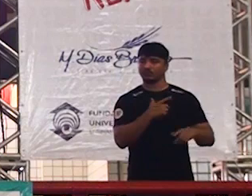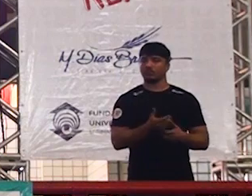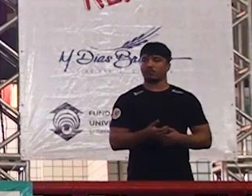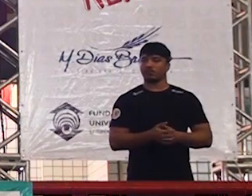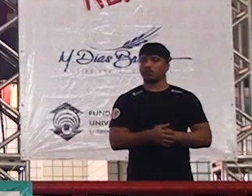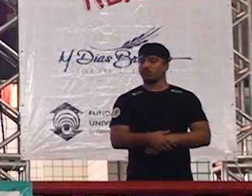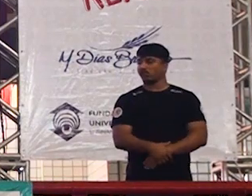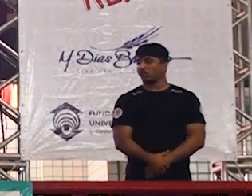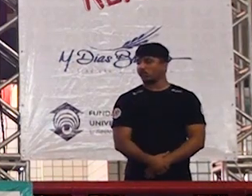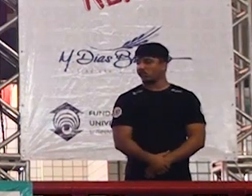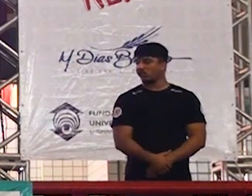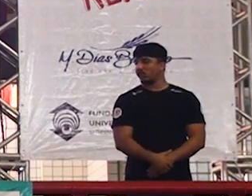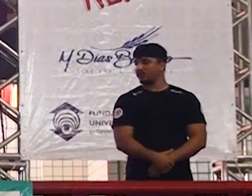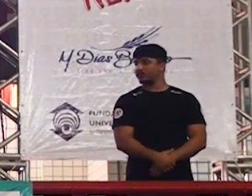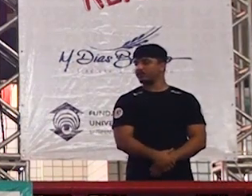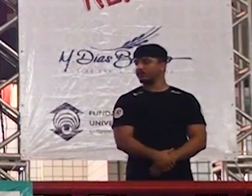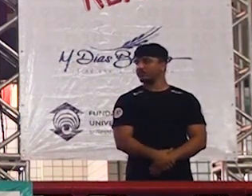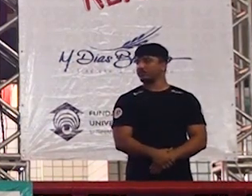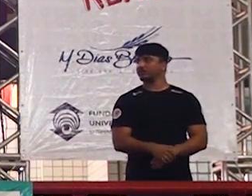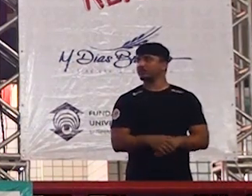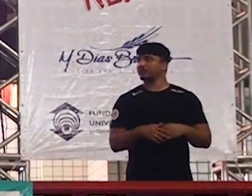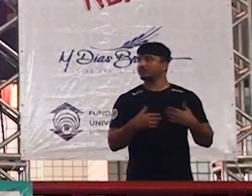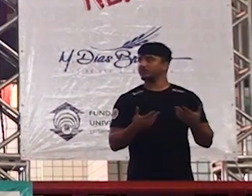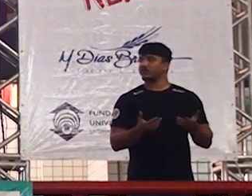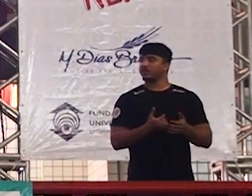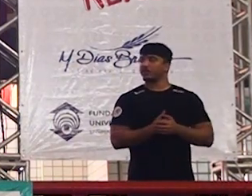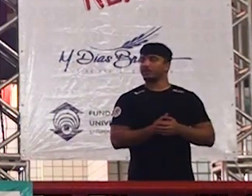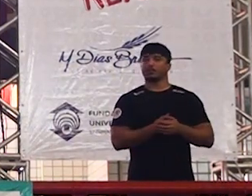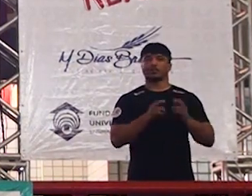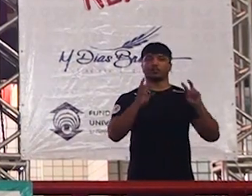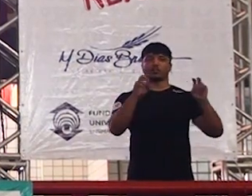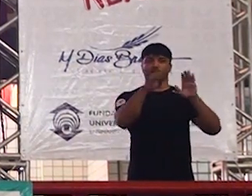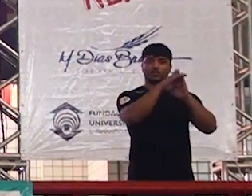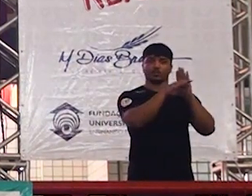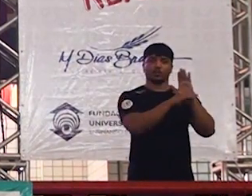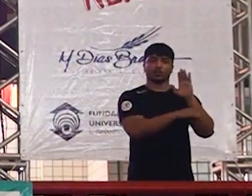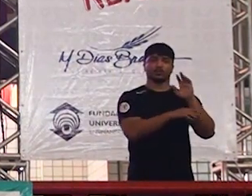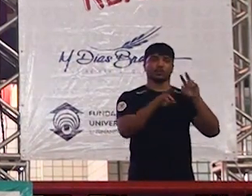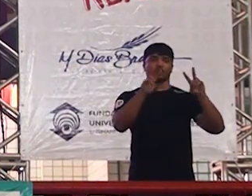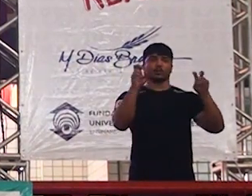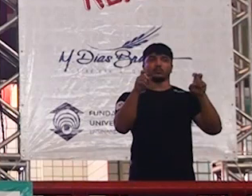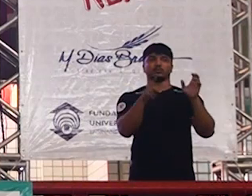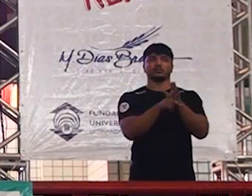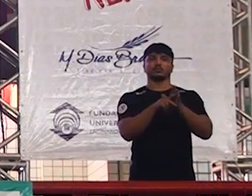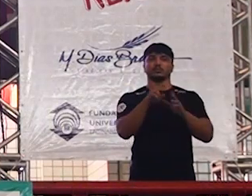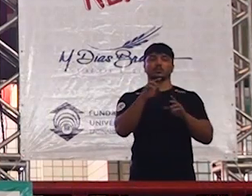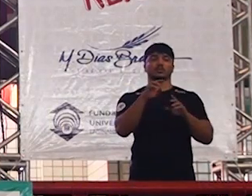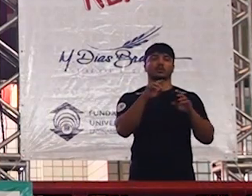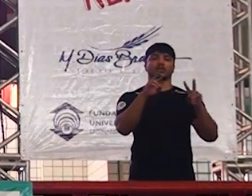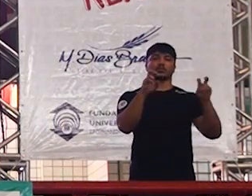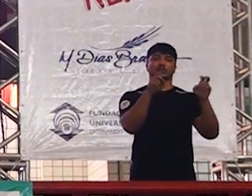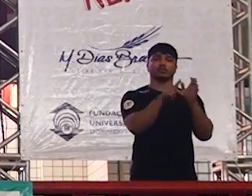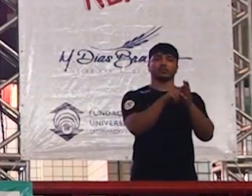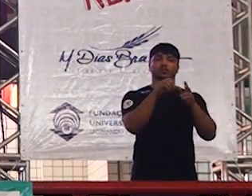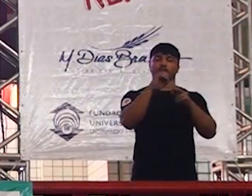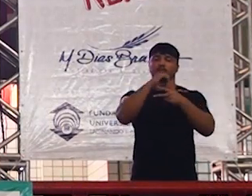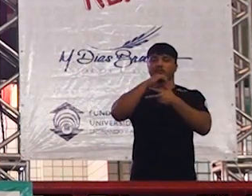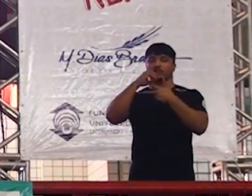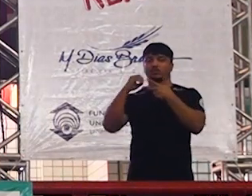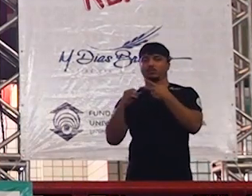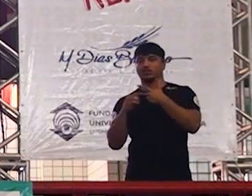bom? Então, voltando aí para a lista dos temas do Enem, aquele slide, o que já caiu no Enem, por favor.